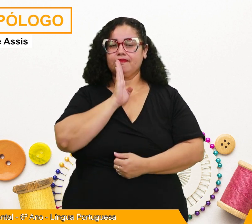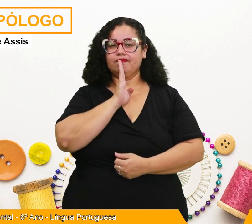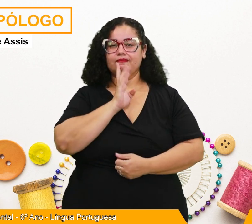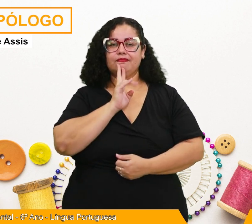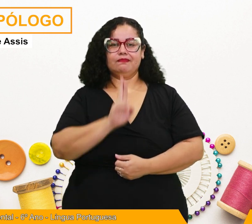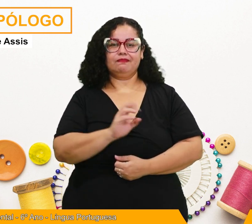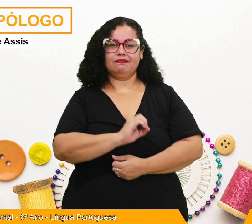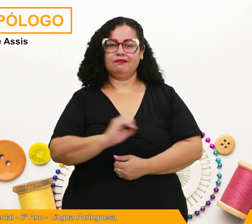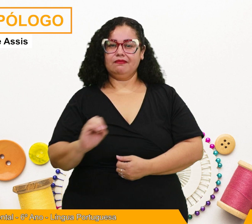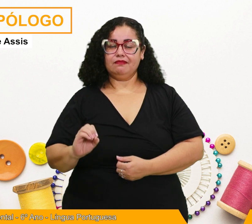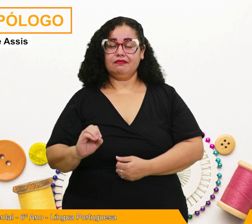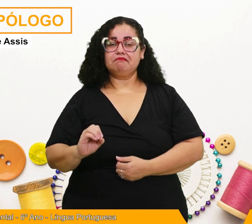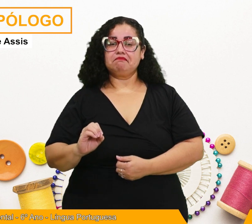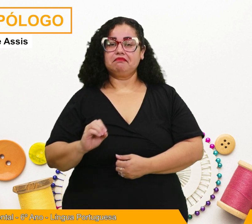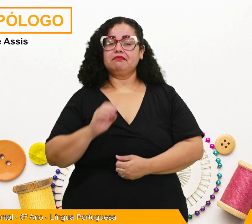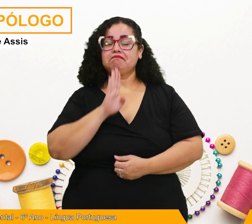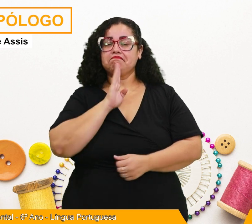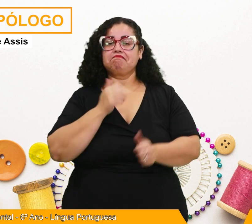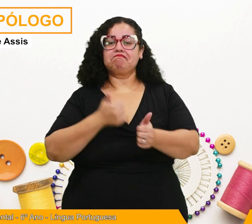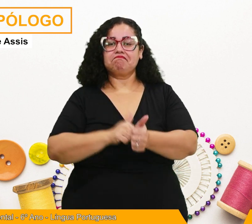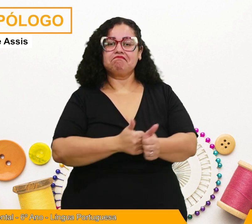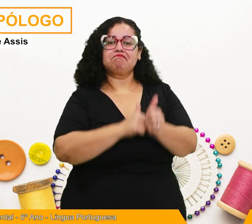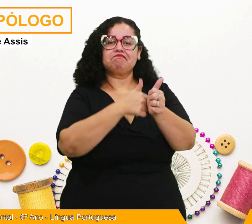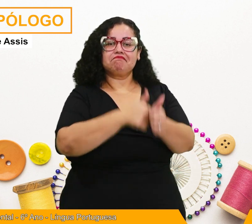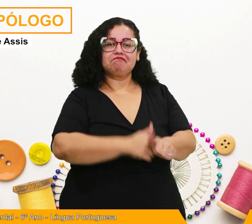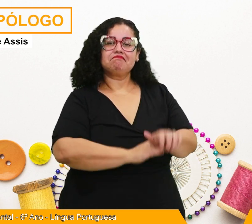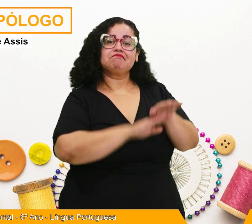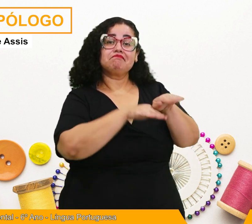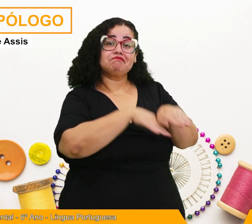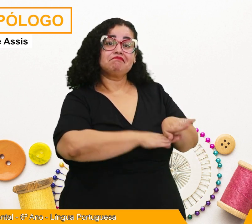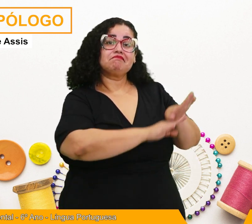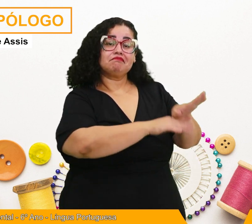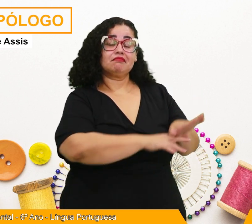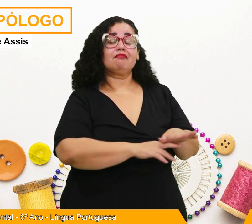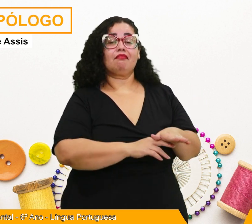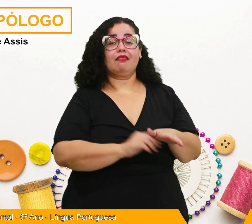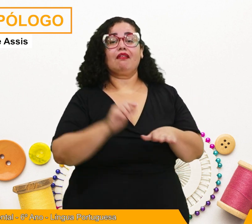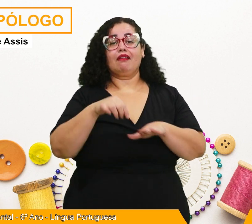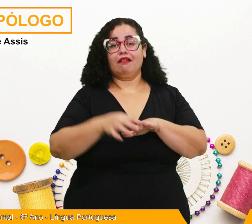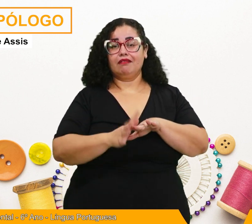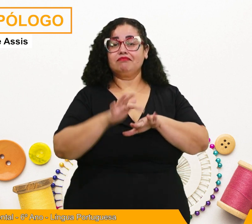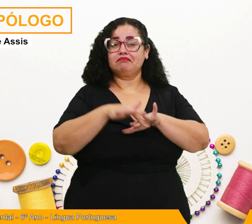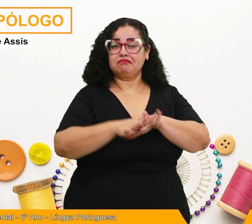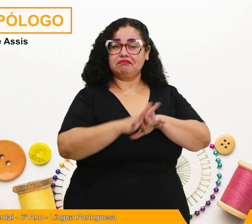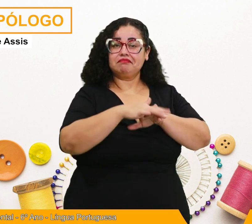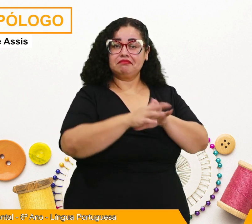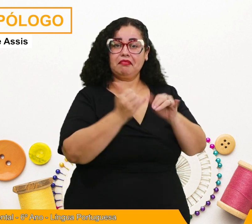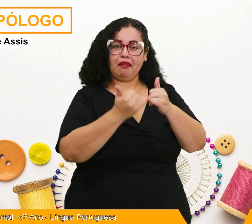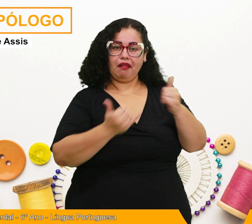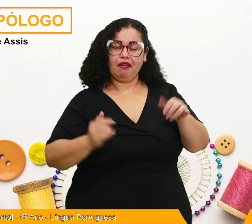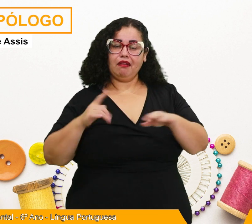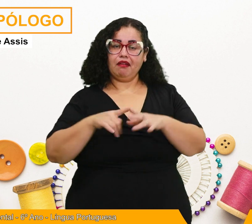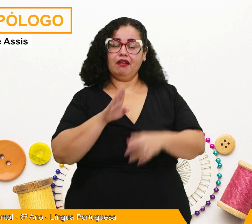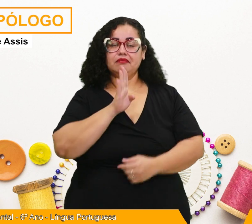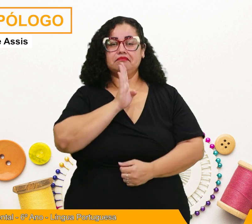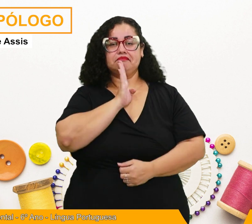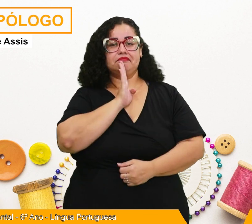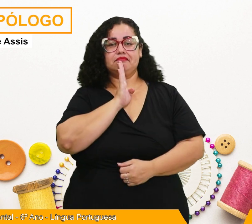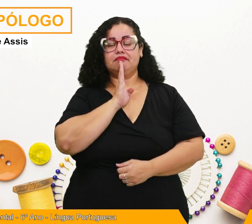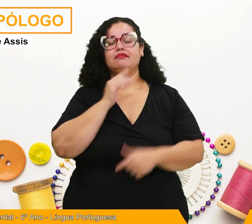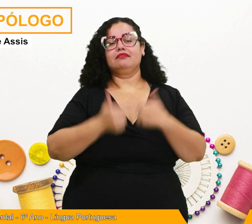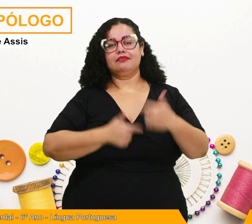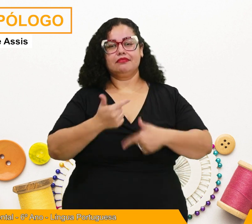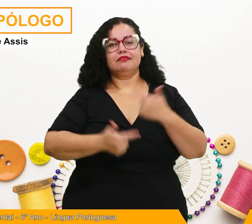respondia. Ia andando. Buraco aberto pela agulha era logo preenchido por ela, silenciosa e